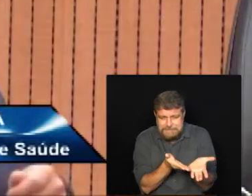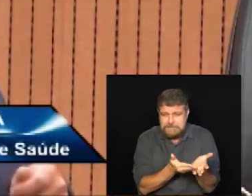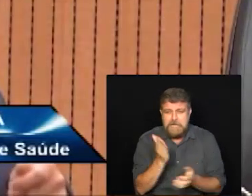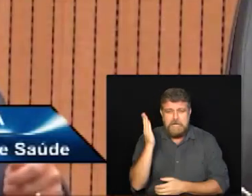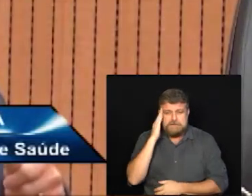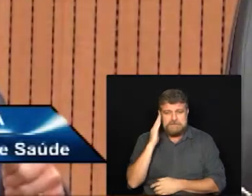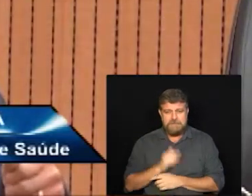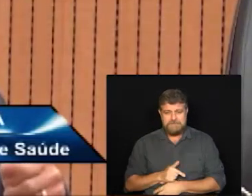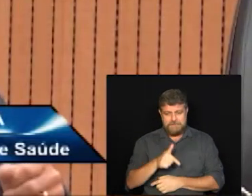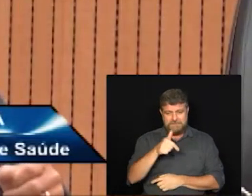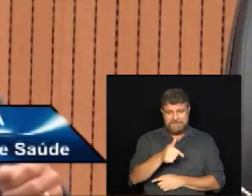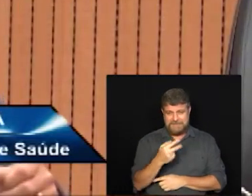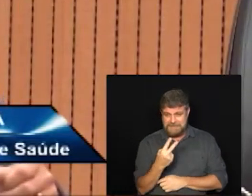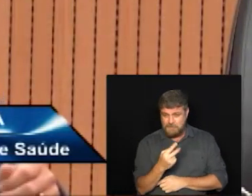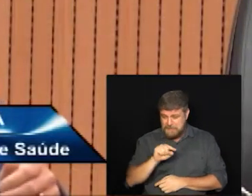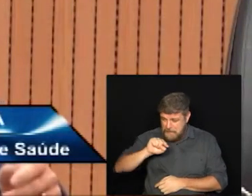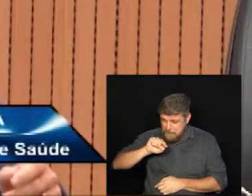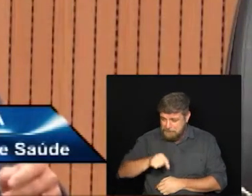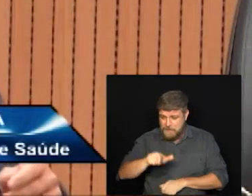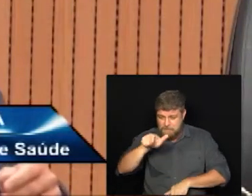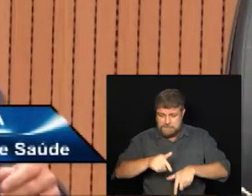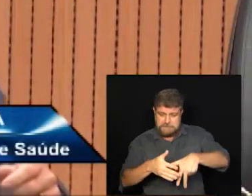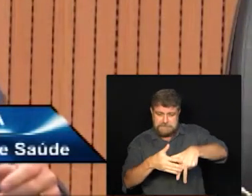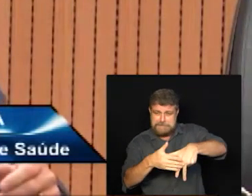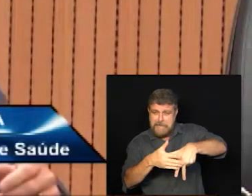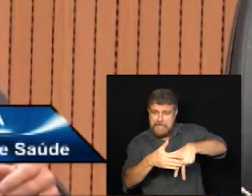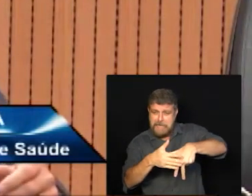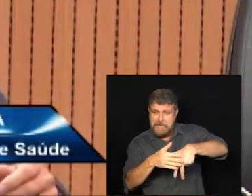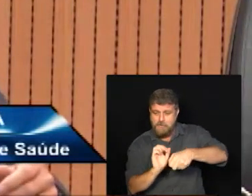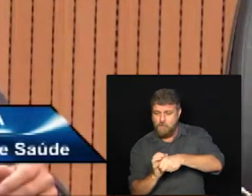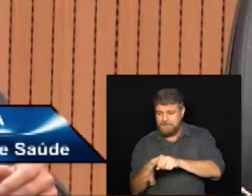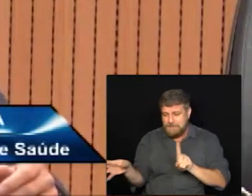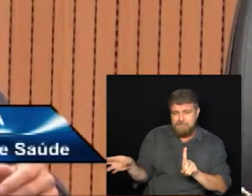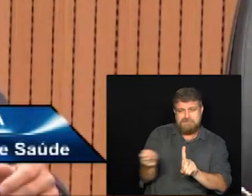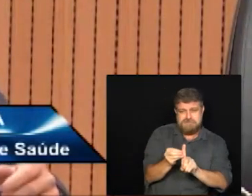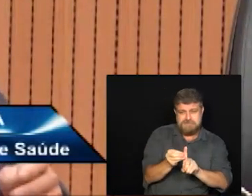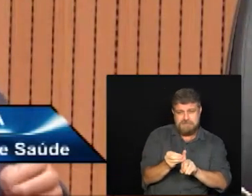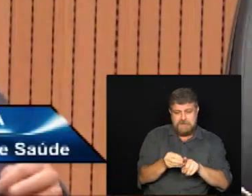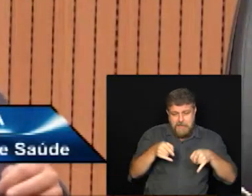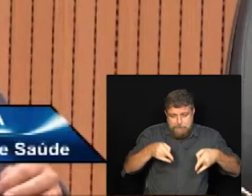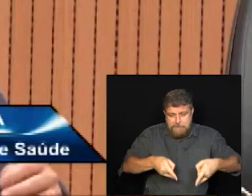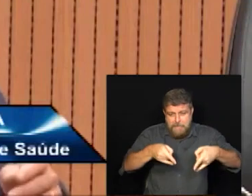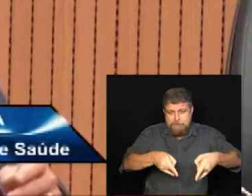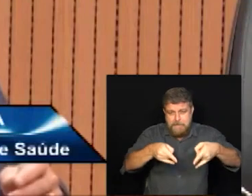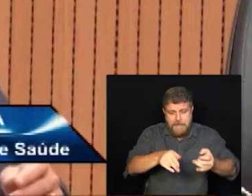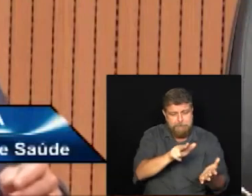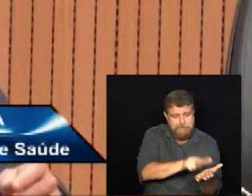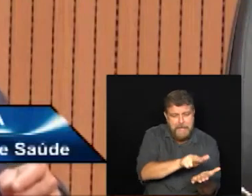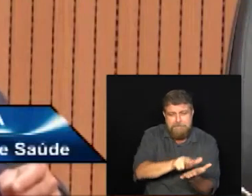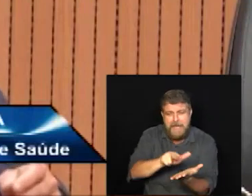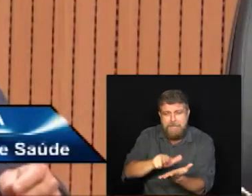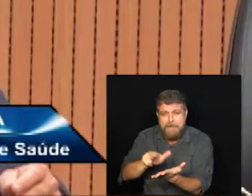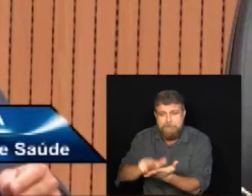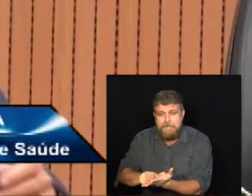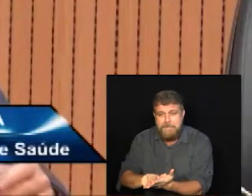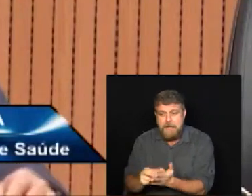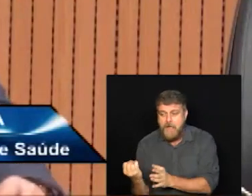de 72 mil contaminados, hoje uma taxa de ocupação de 90% dos